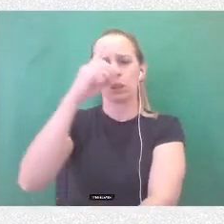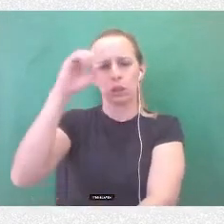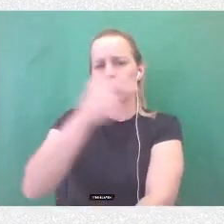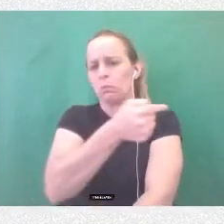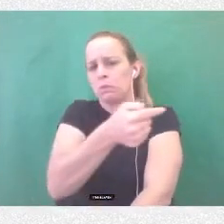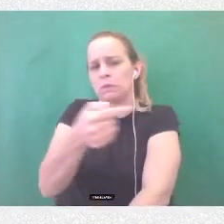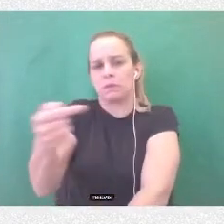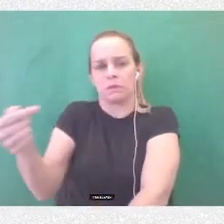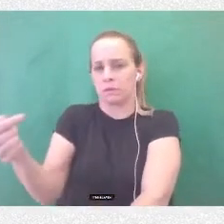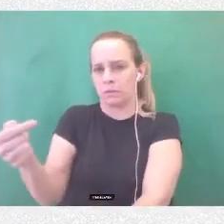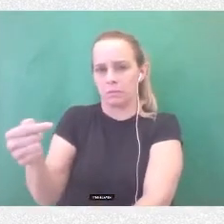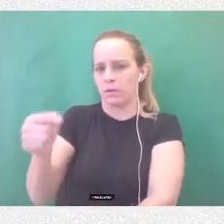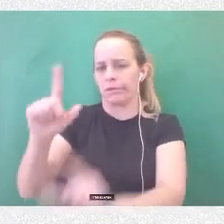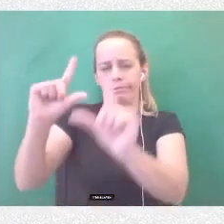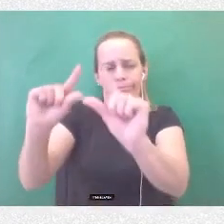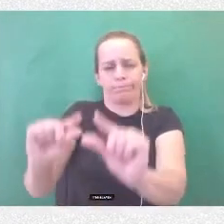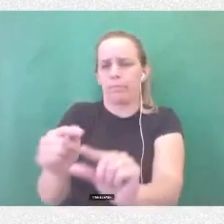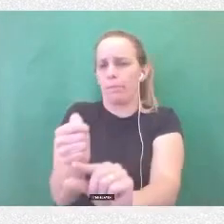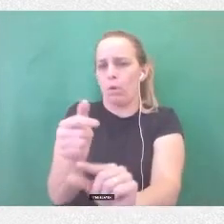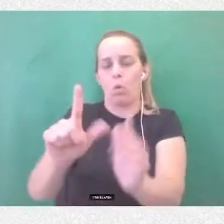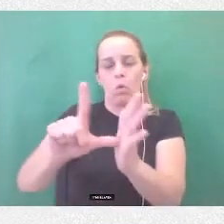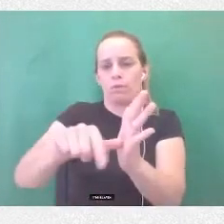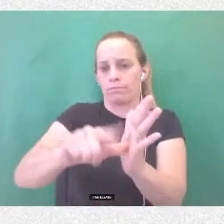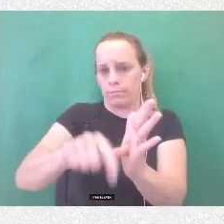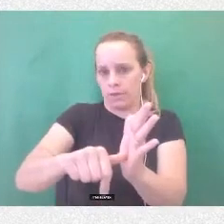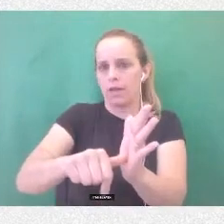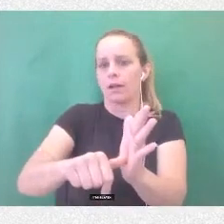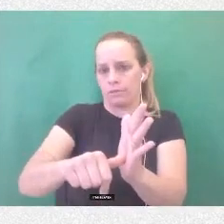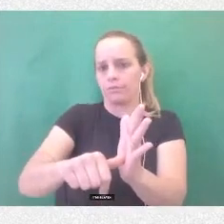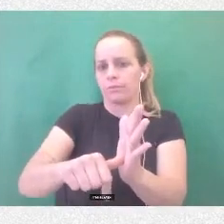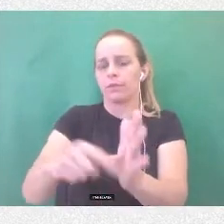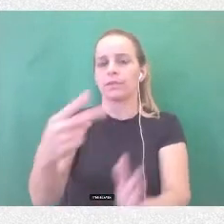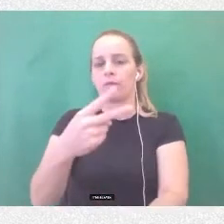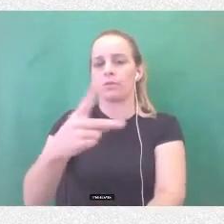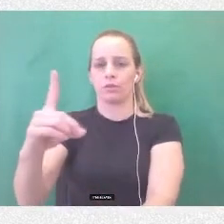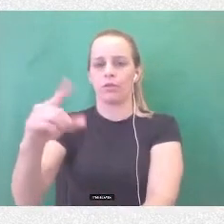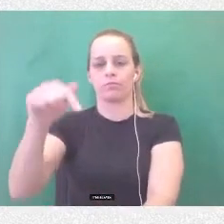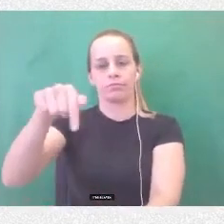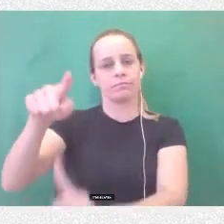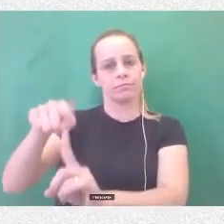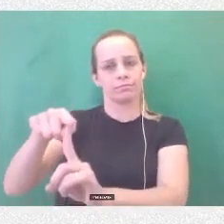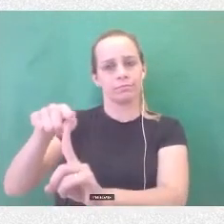muito substancial e importante às segundas doses do nosso município.